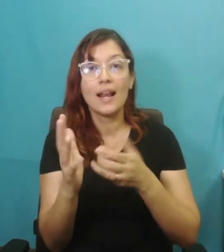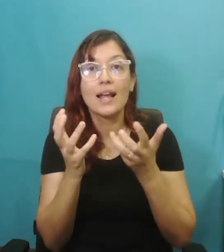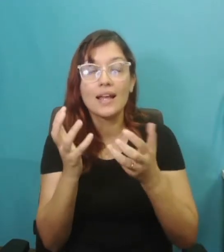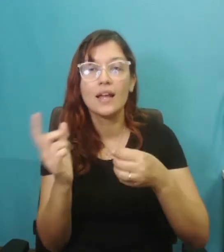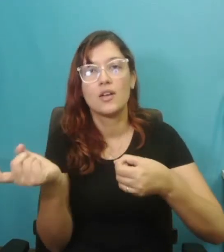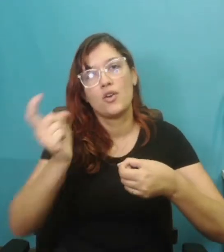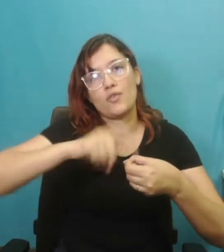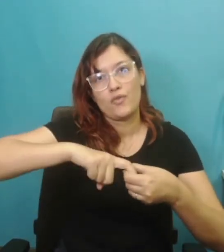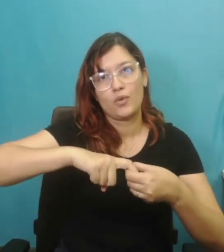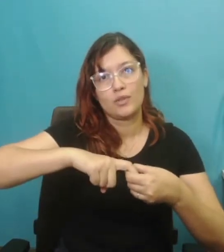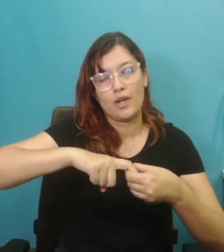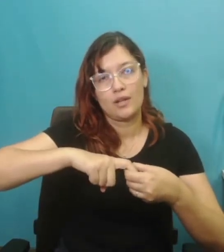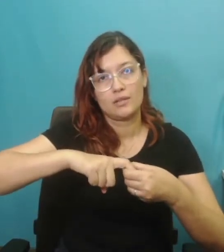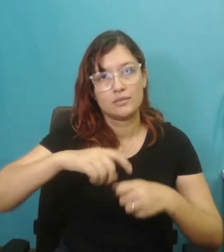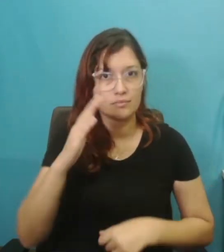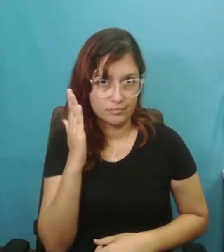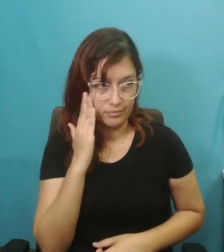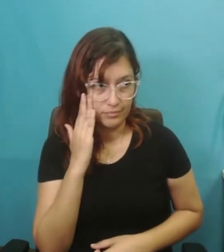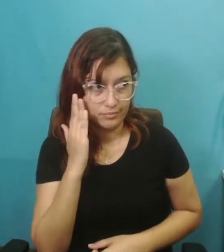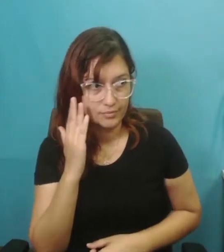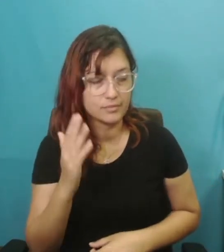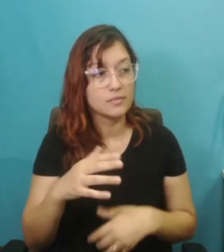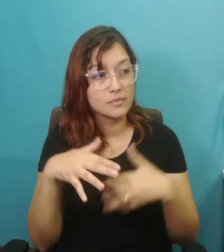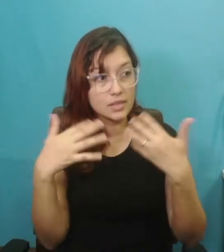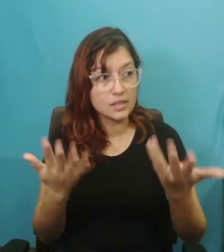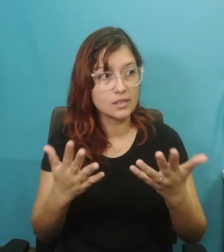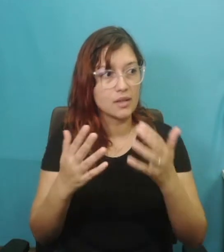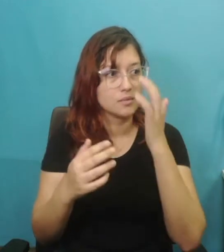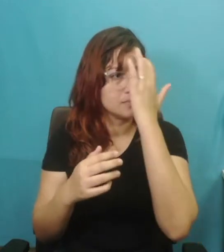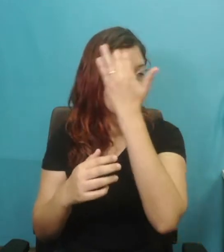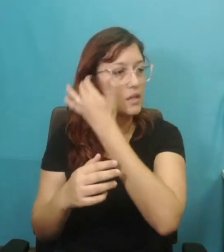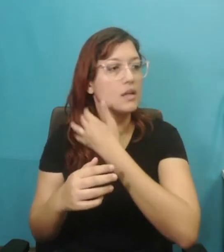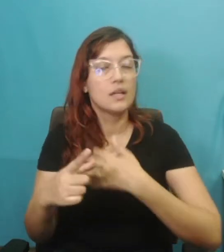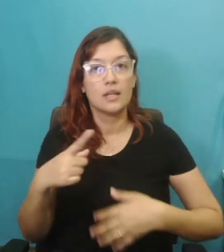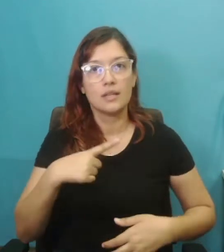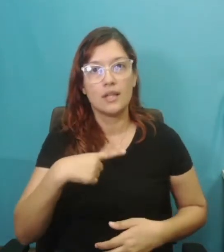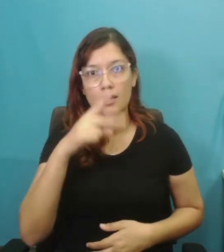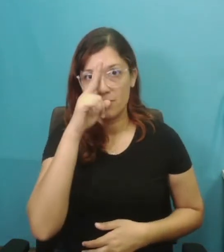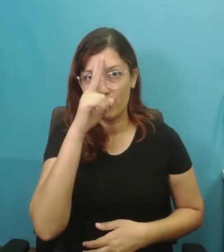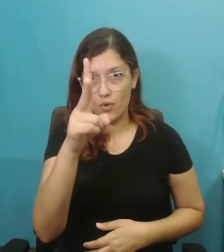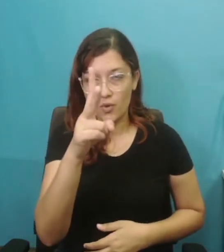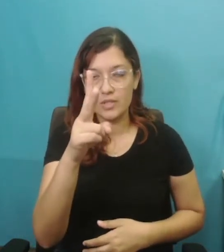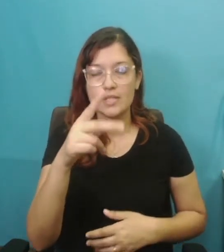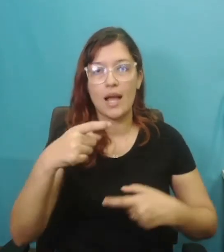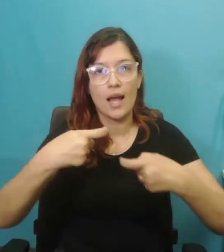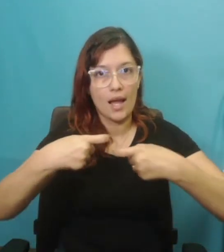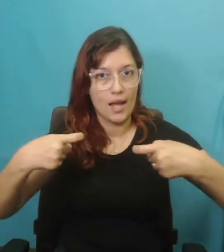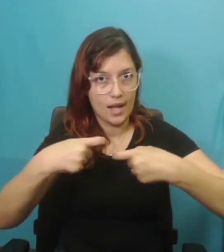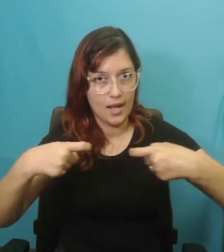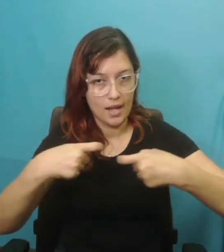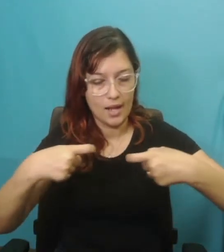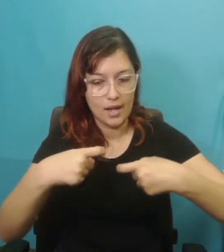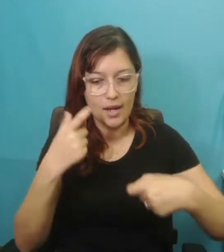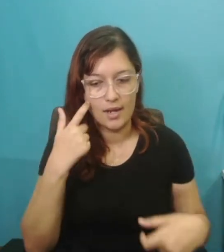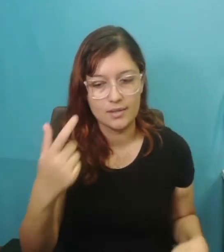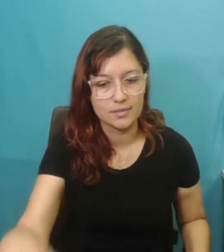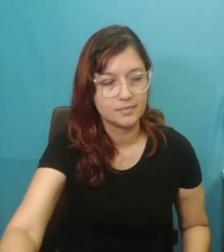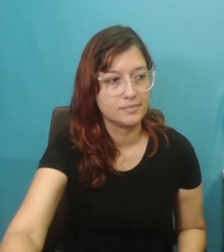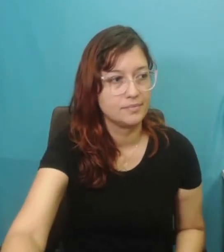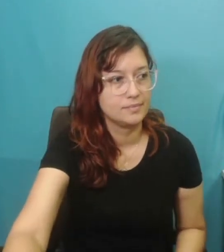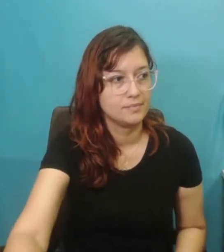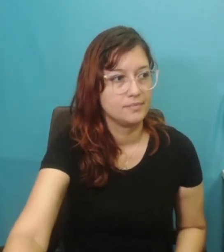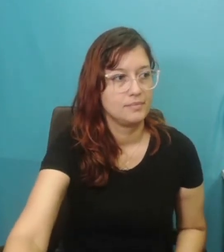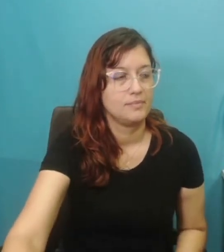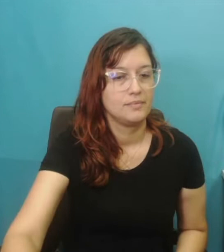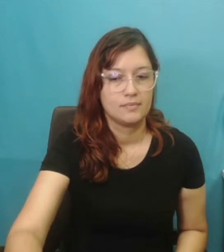força, a mola vai tender a querer voltar ao seu ponto de equilíbrio. Então ela vai